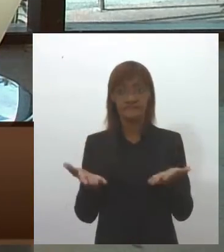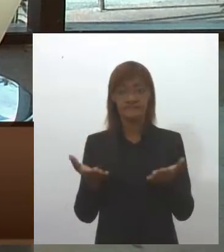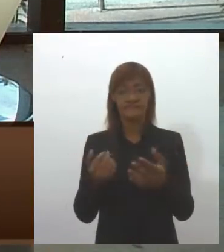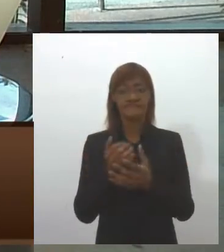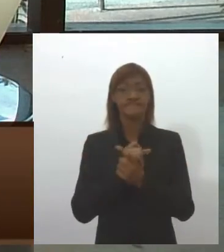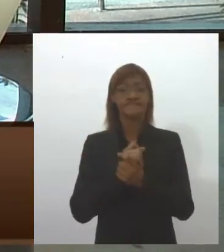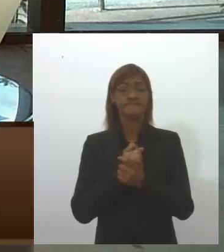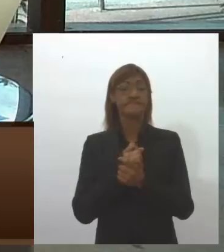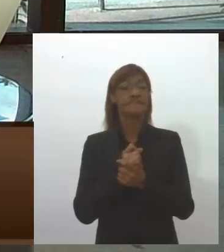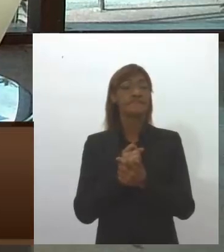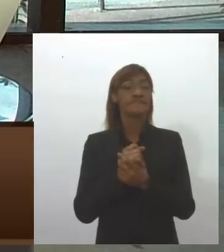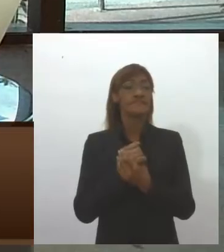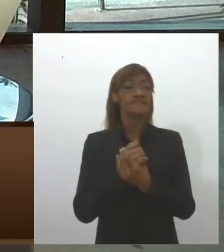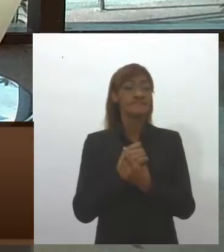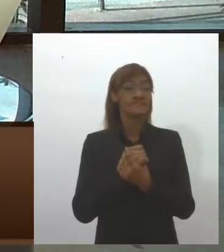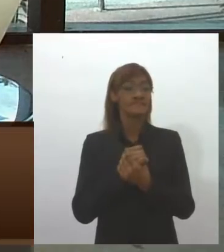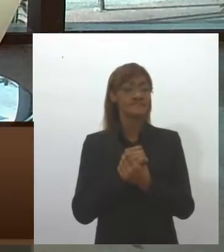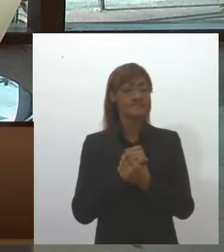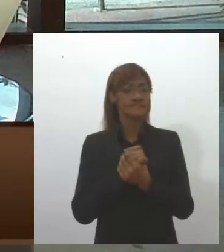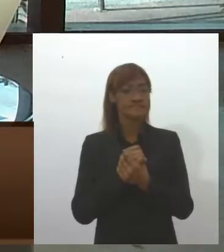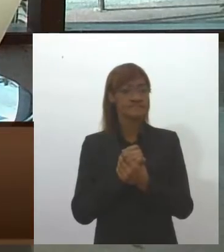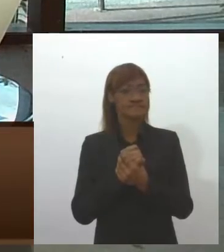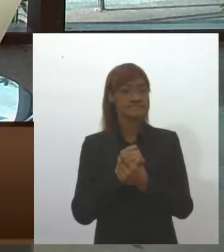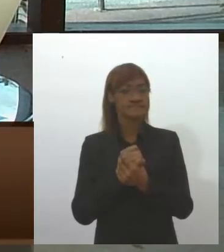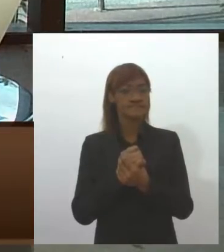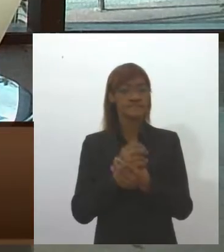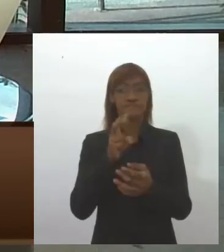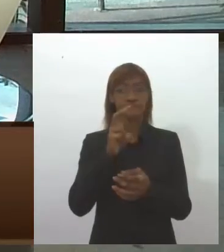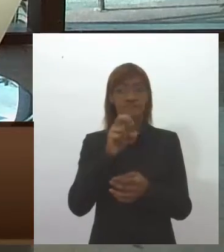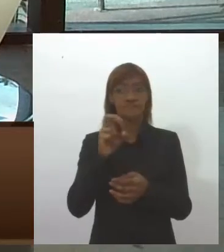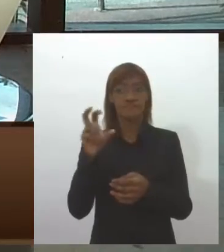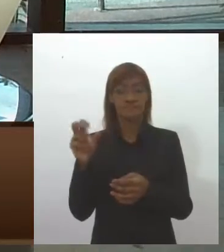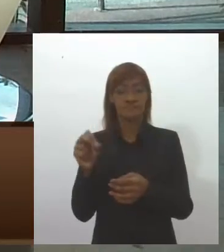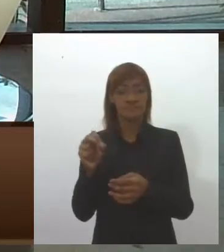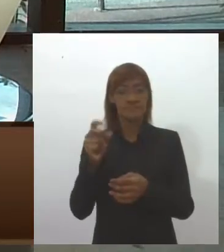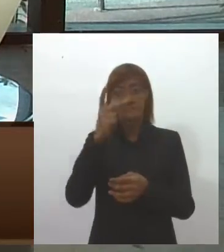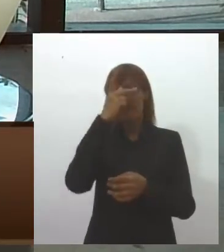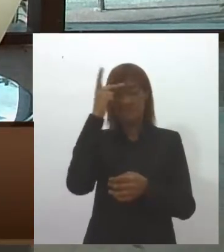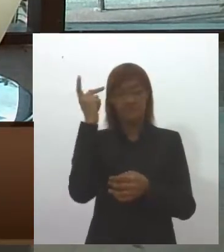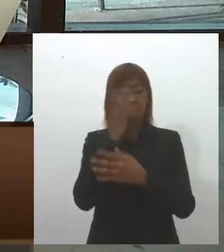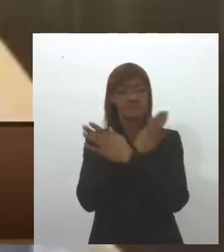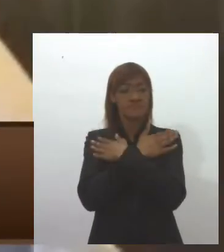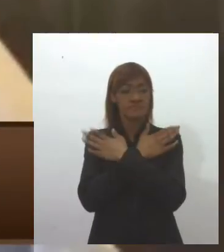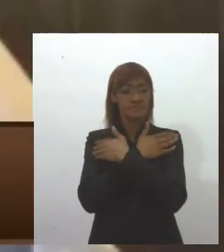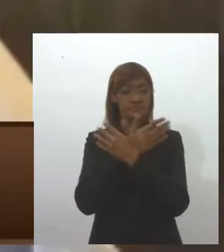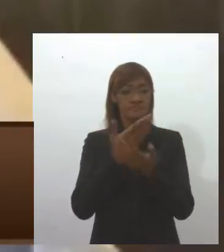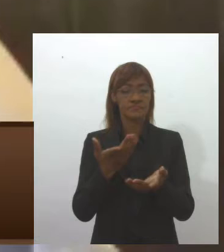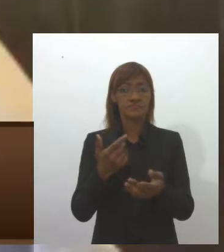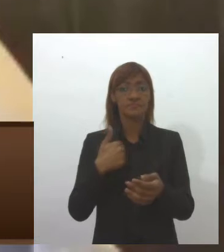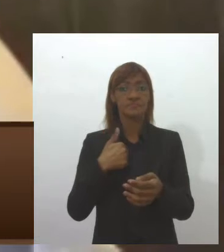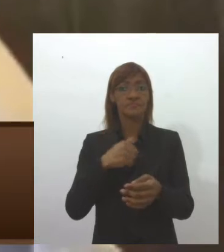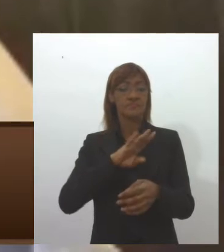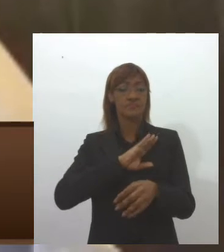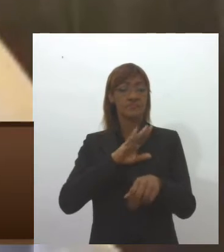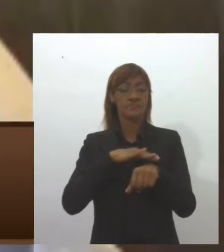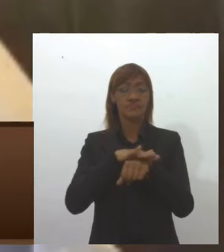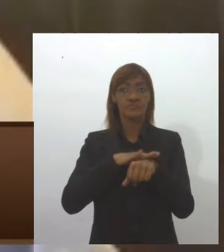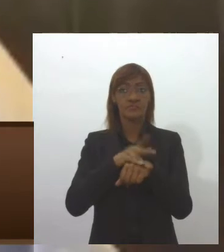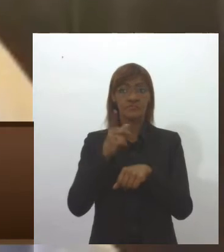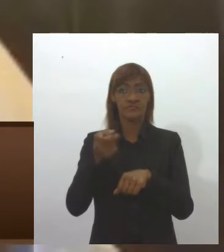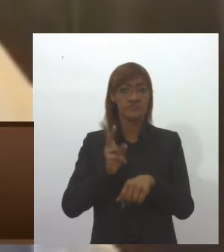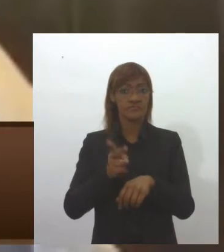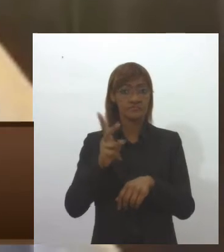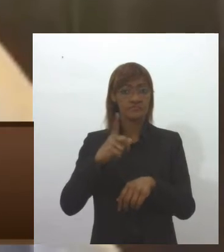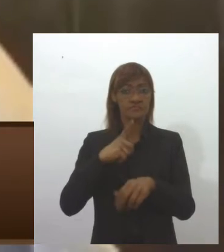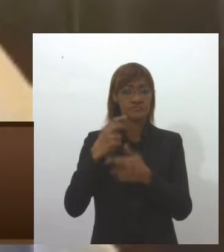sim. Então, eu estava falando das 500 demissões do setor. Então, eu converso com vários colegas hoteleiros muitos